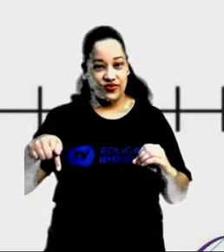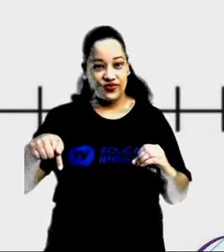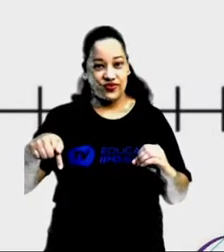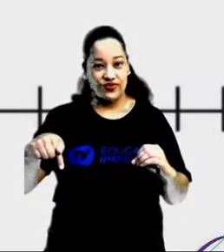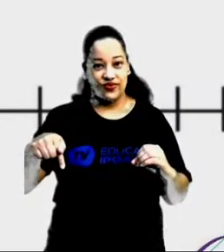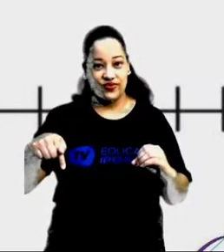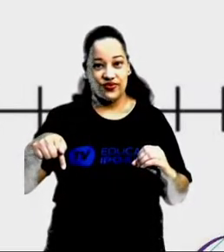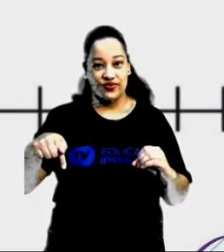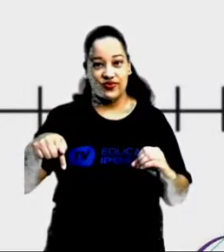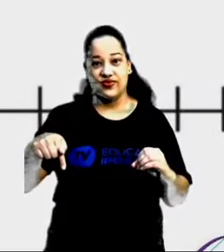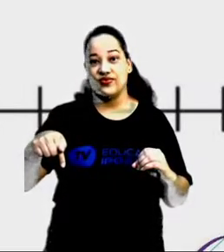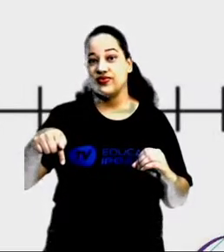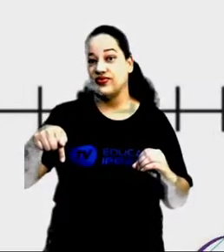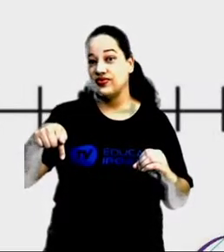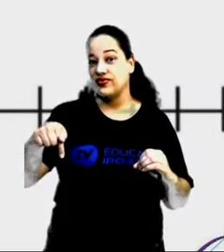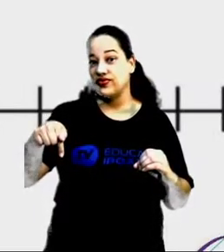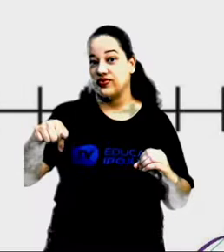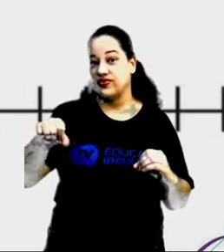sete,